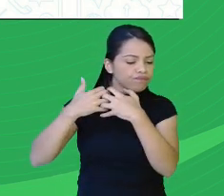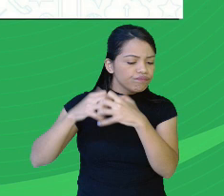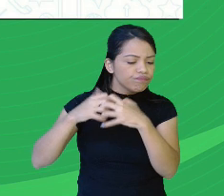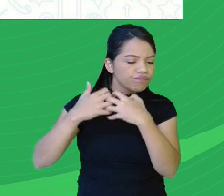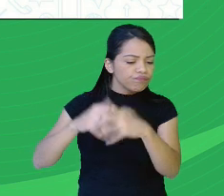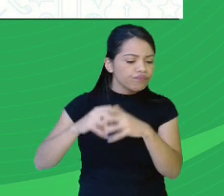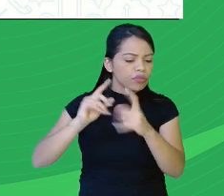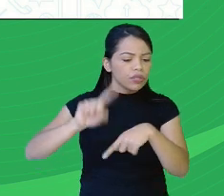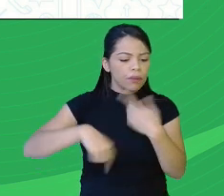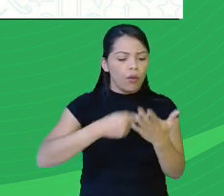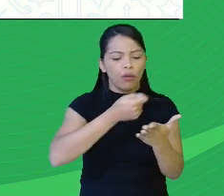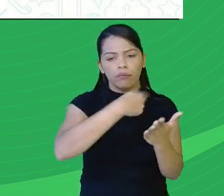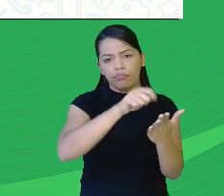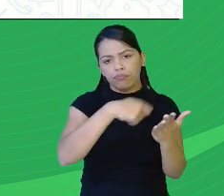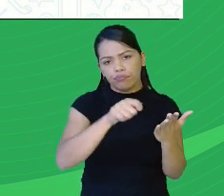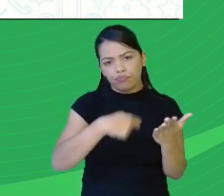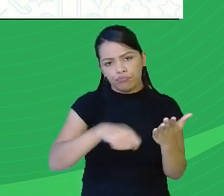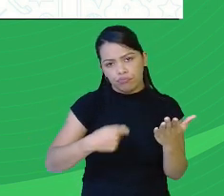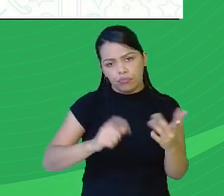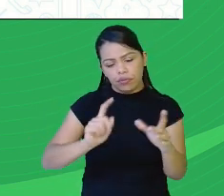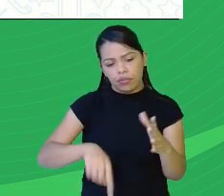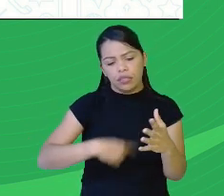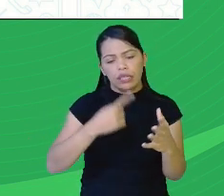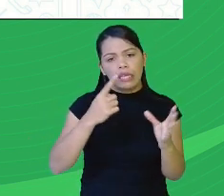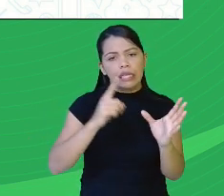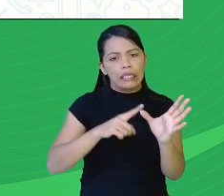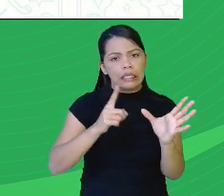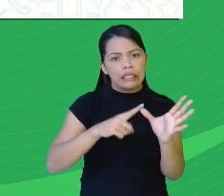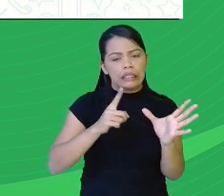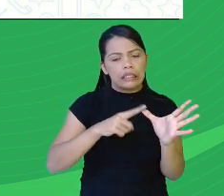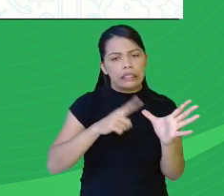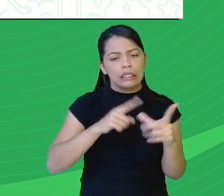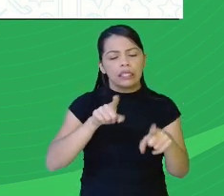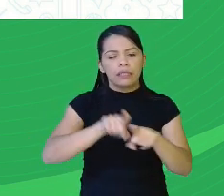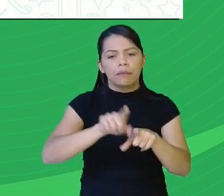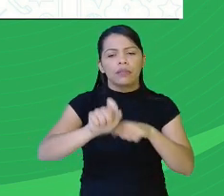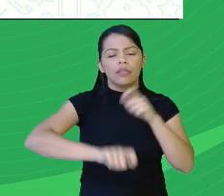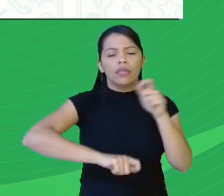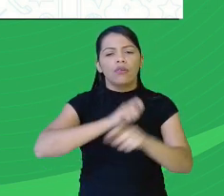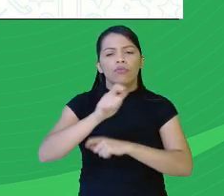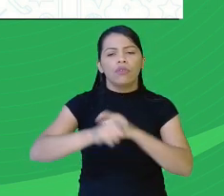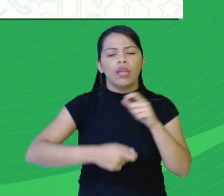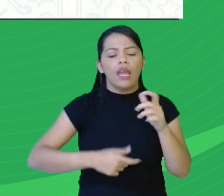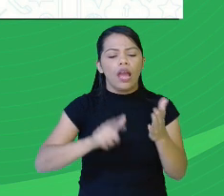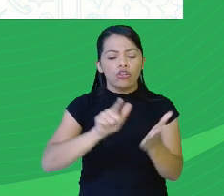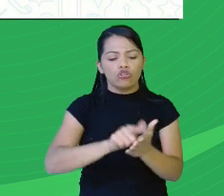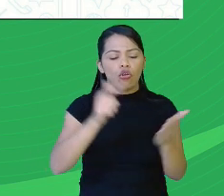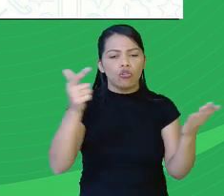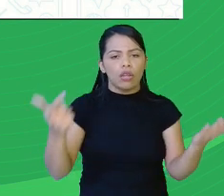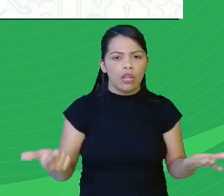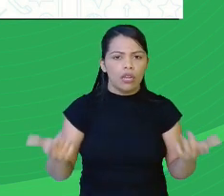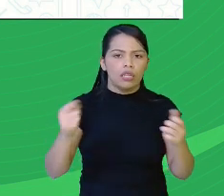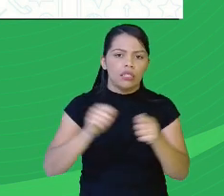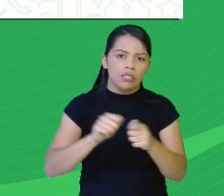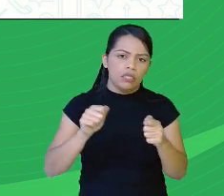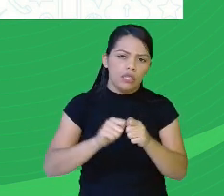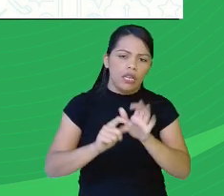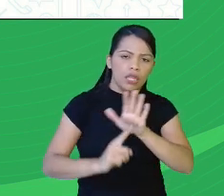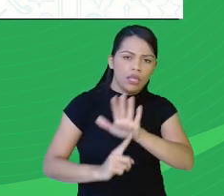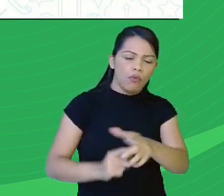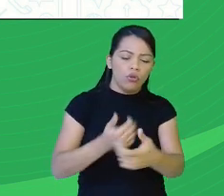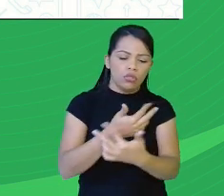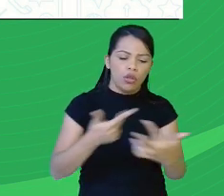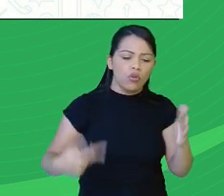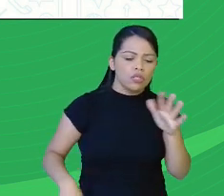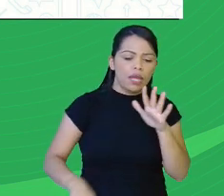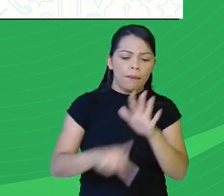sua crônica. E a jornalística, que é a que apresenta aspectos particulares de notícias ou fatos.